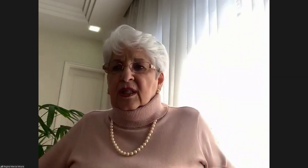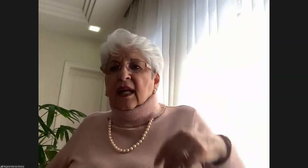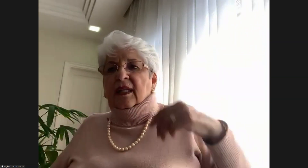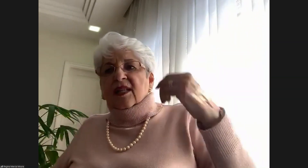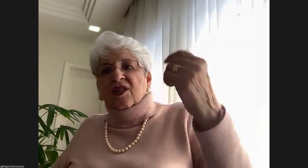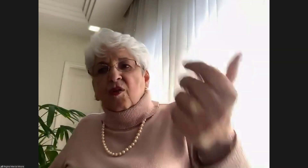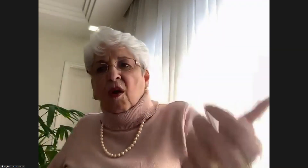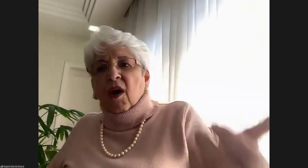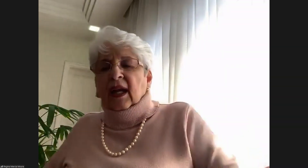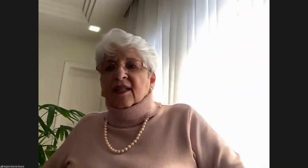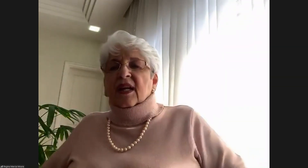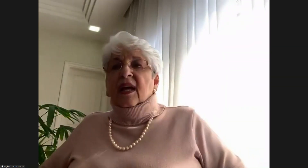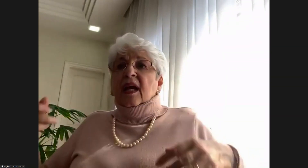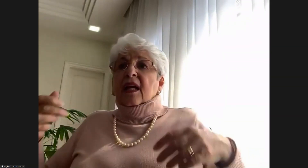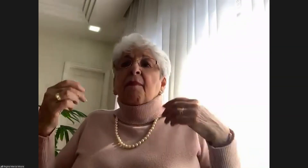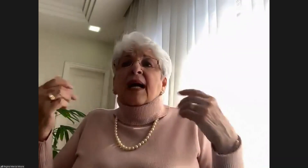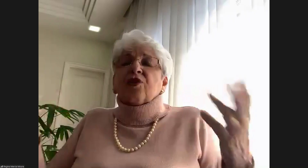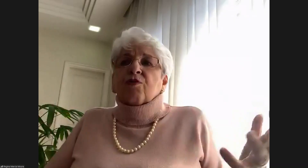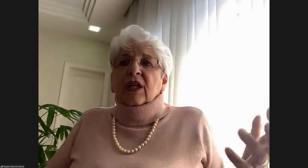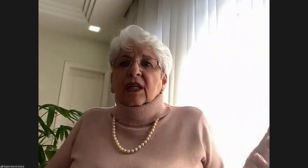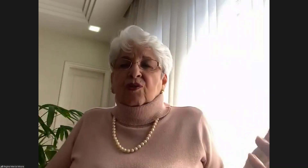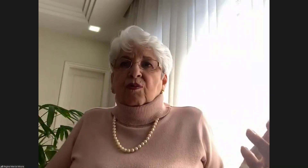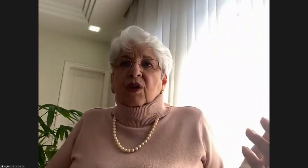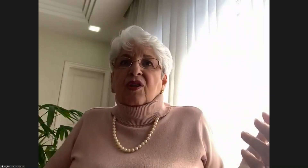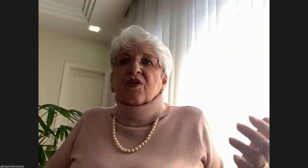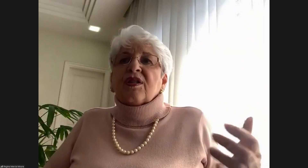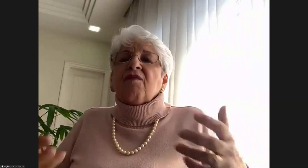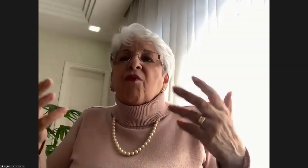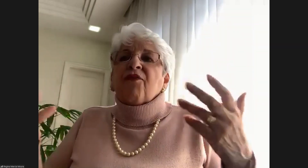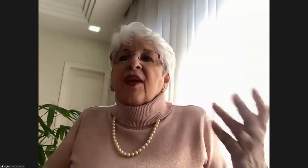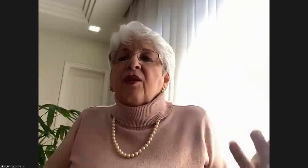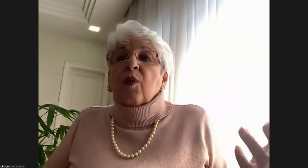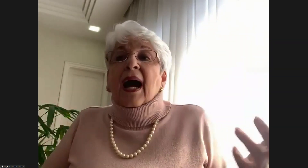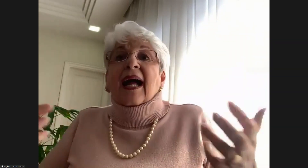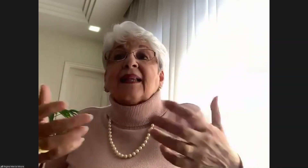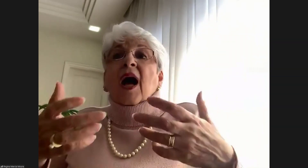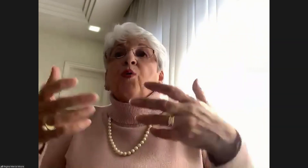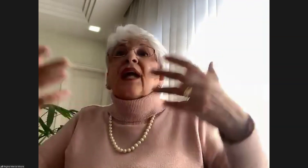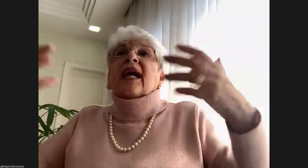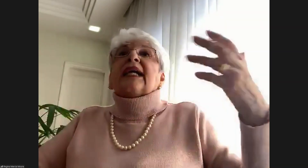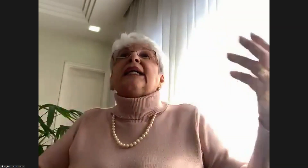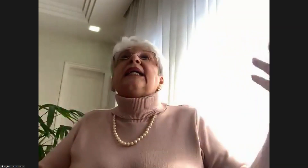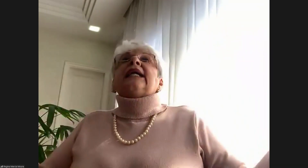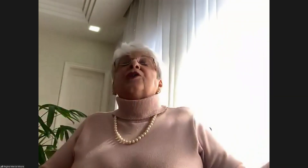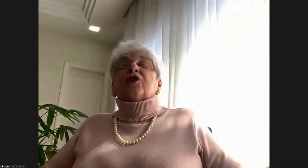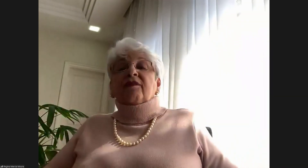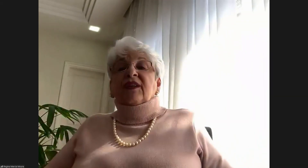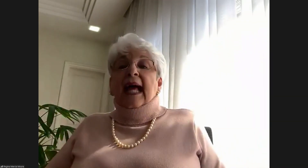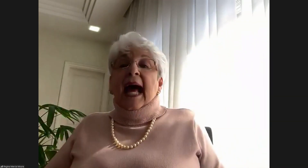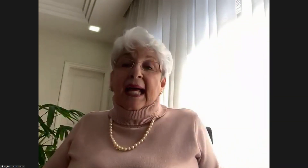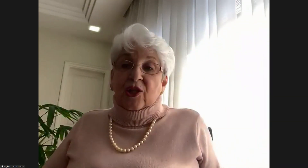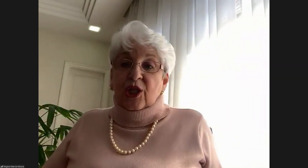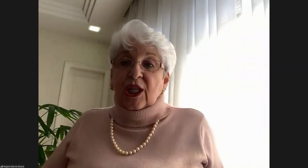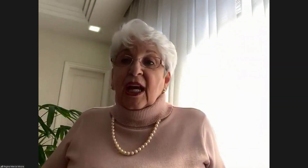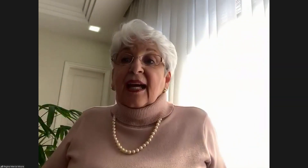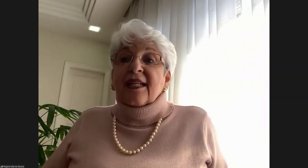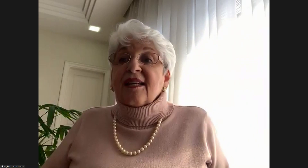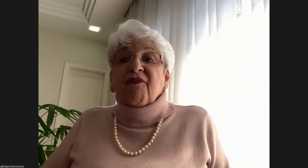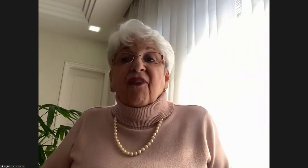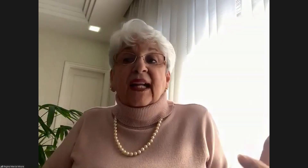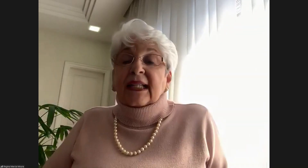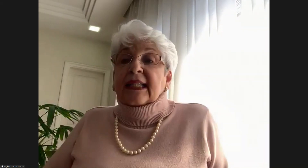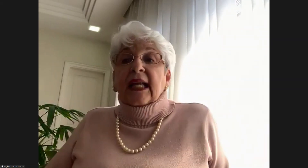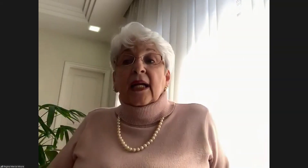creches, nas escolas, e mais do que isso, desenvolvendo a tal da criatividade, que